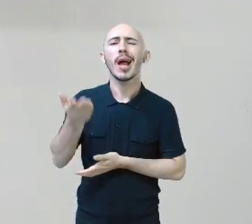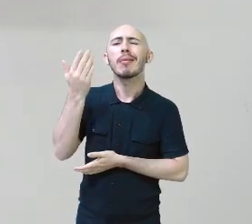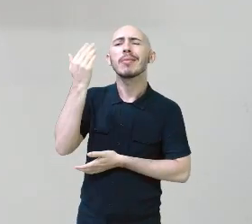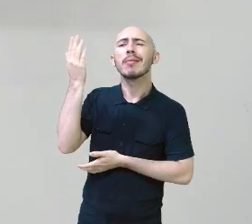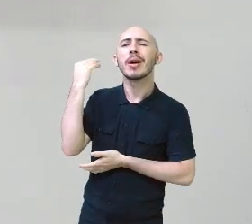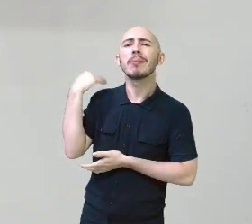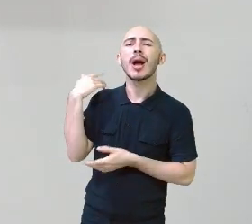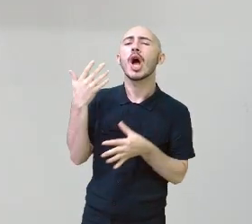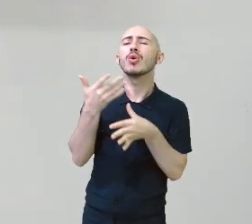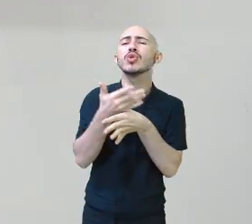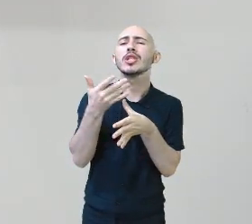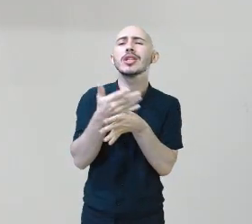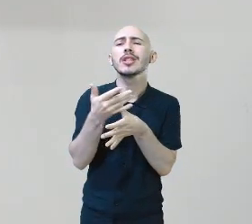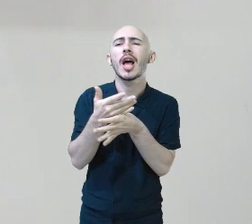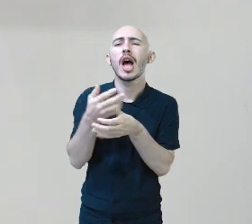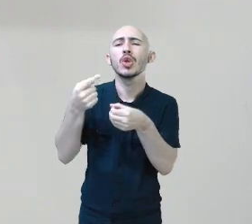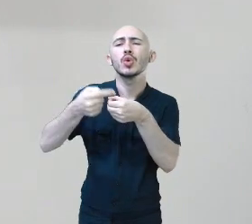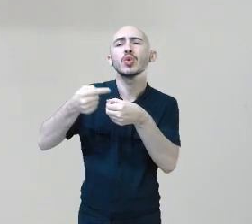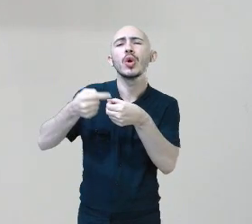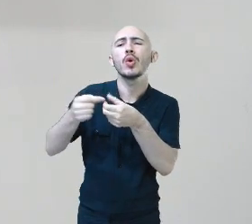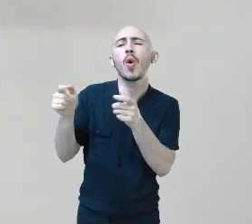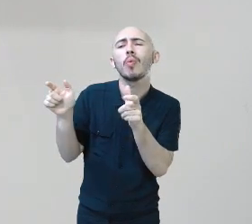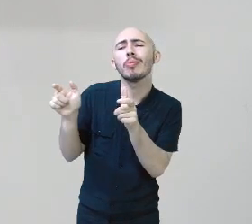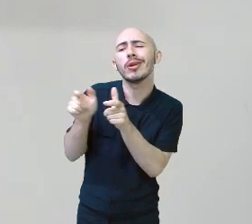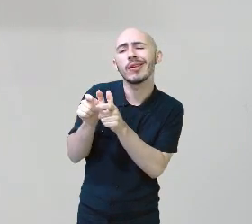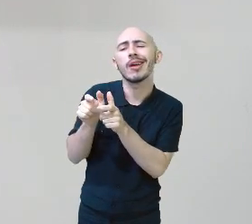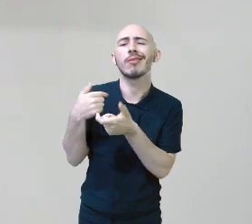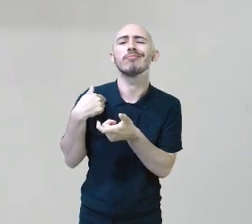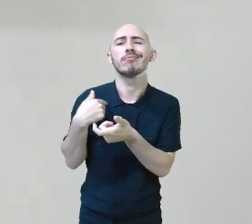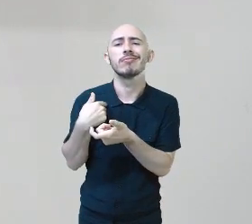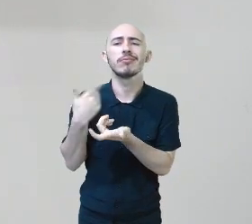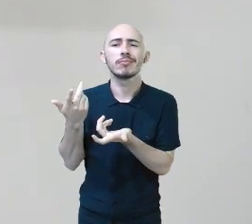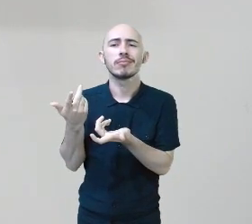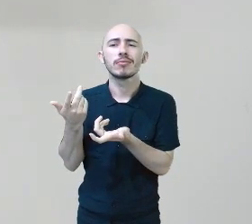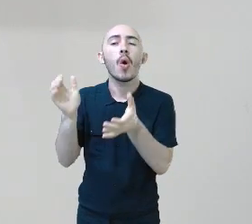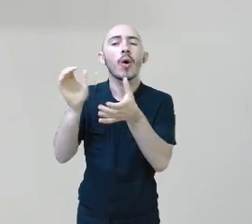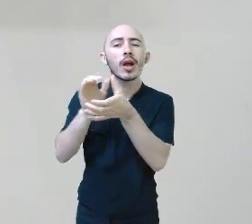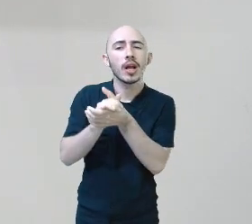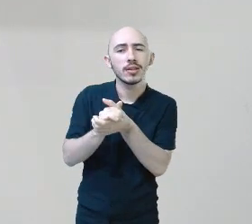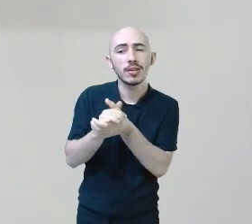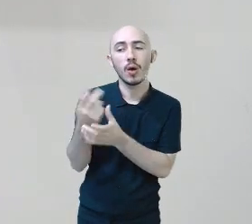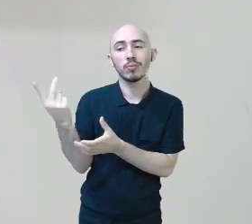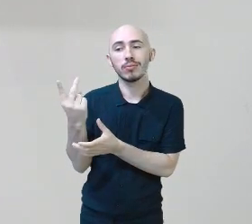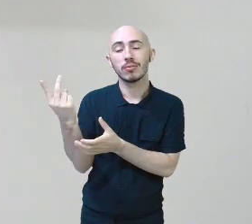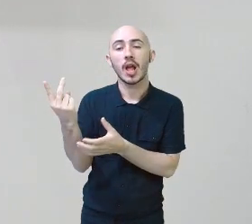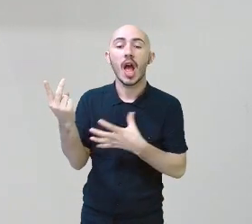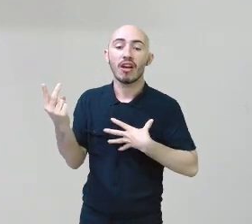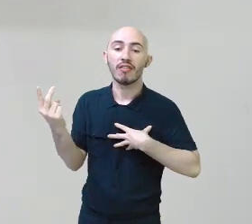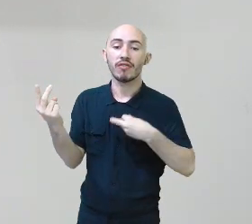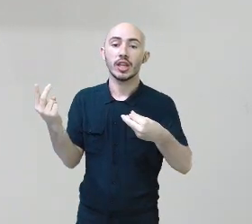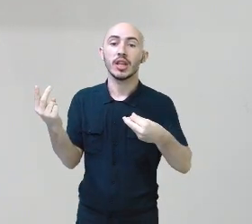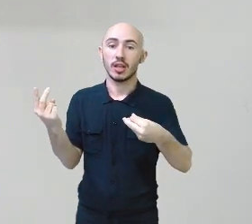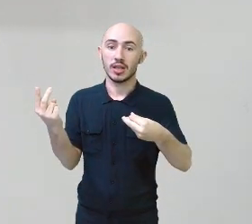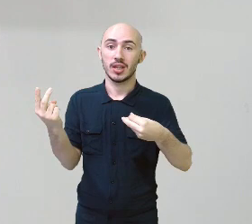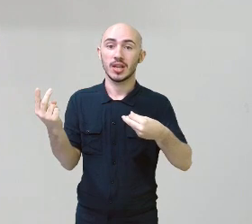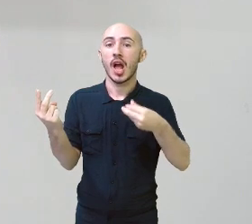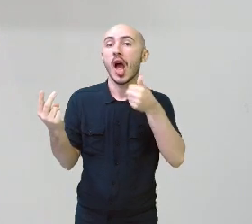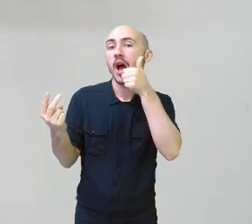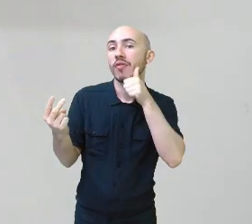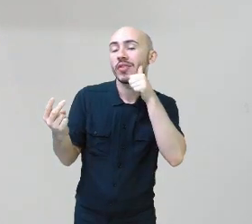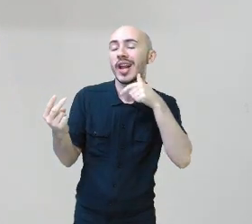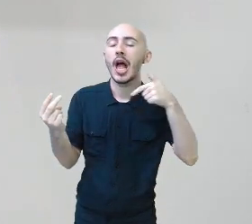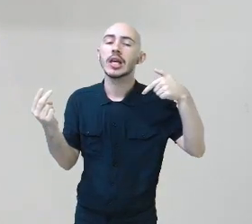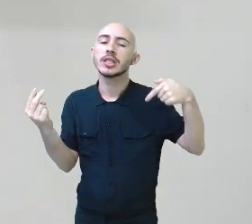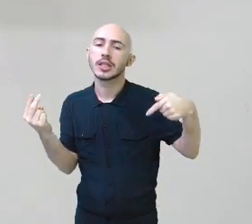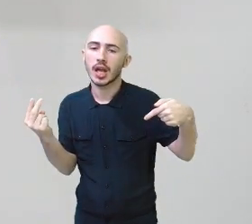cidade pequena do interior, um casal teve 7 filhas. E eles